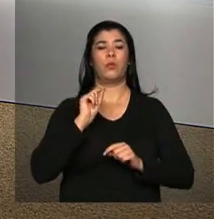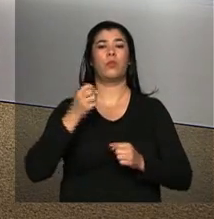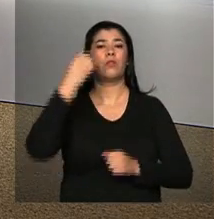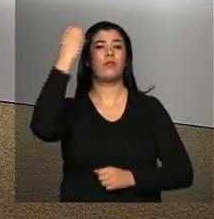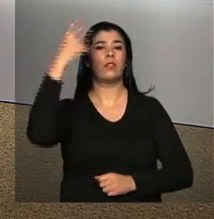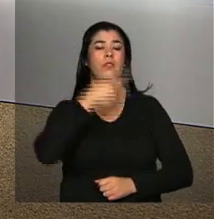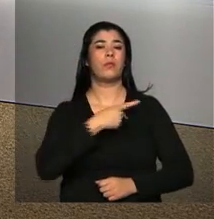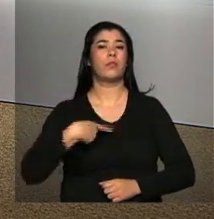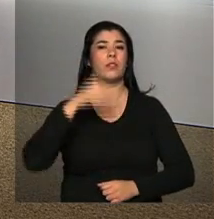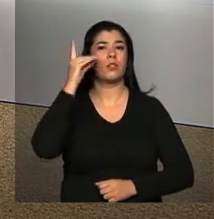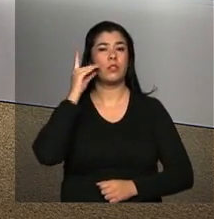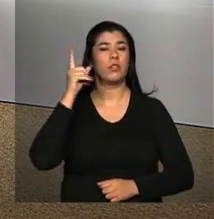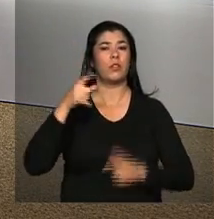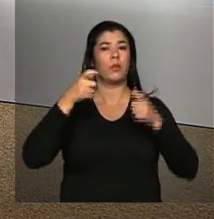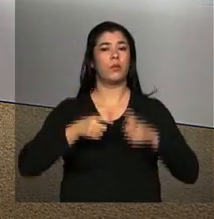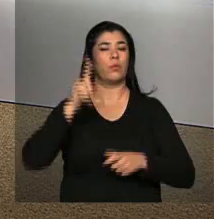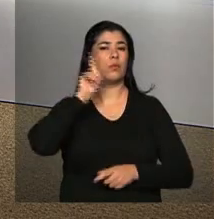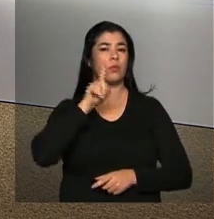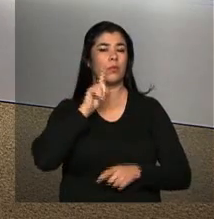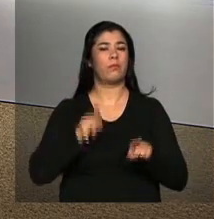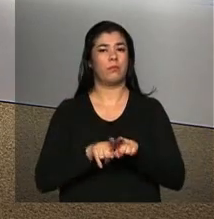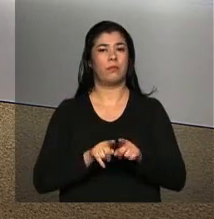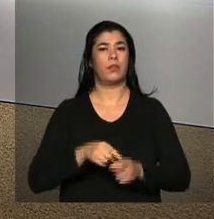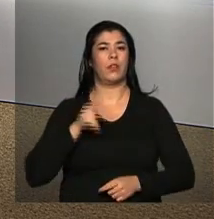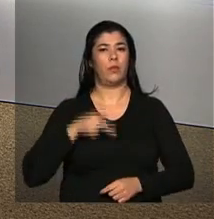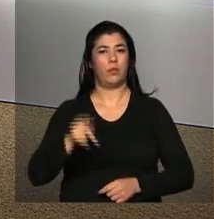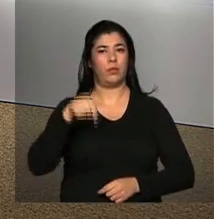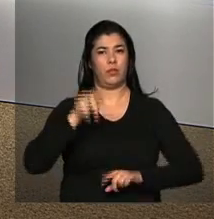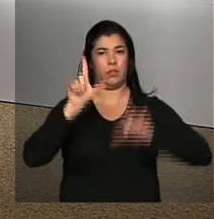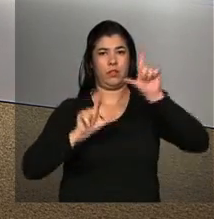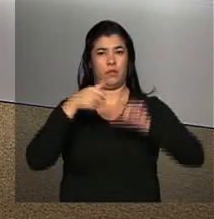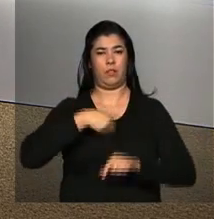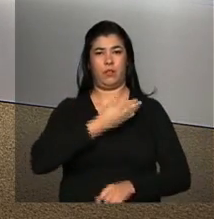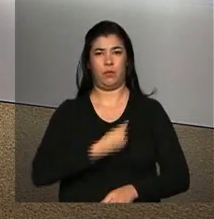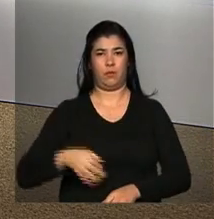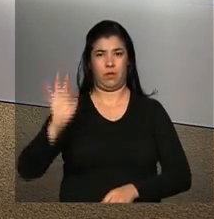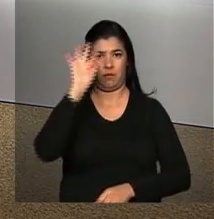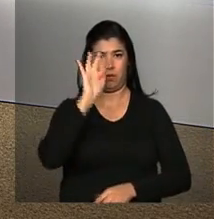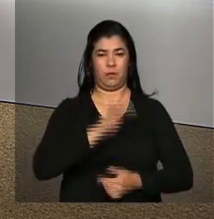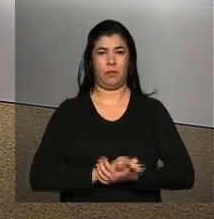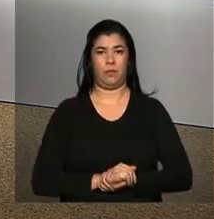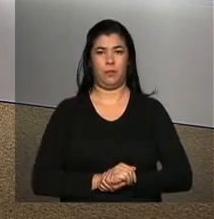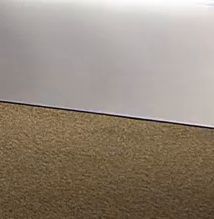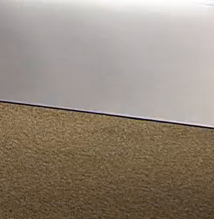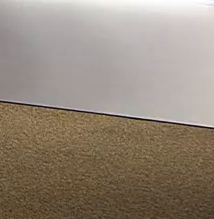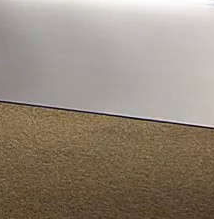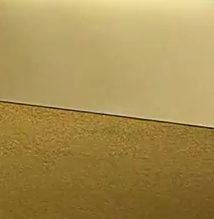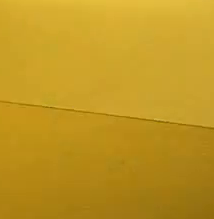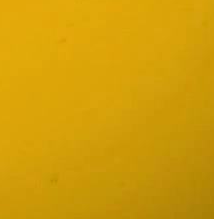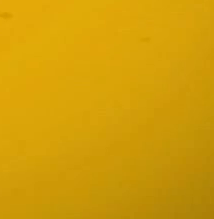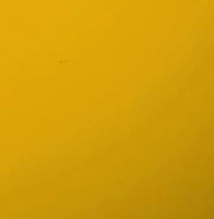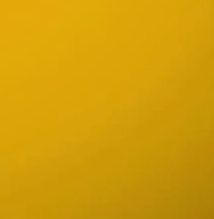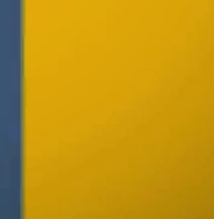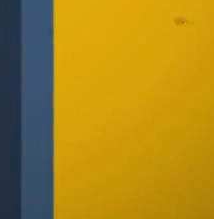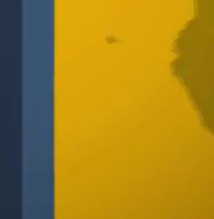a viagem da presidenta Dilma Rousseff aos Estados Unidos Continue com a gente NBR a TV do Governo Federal